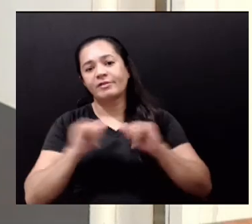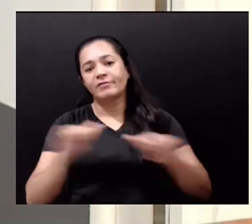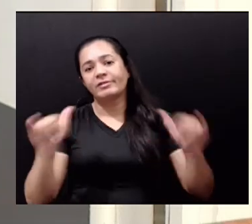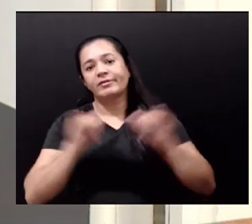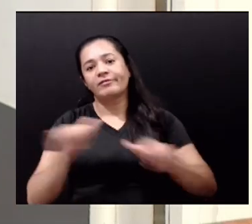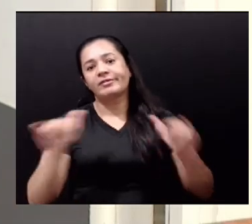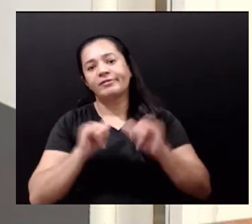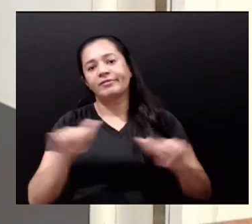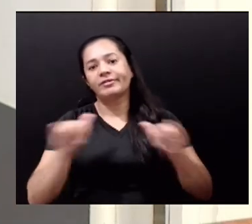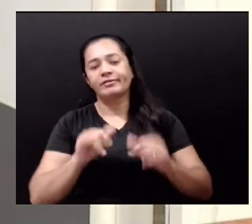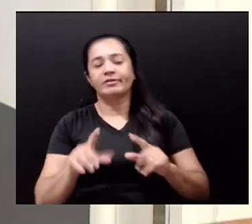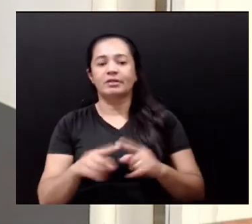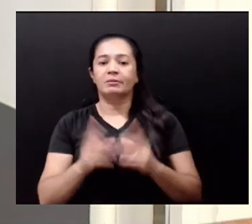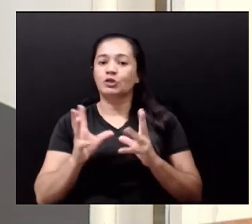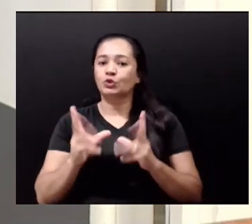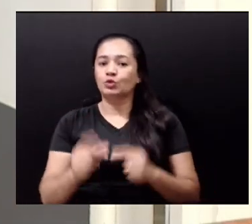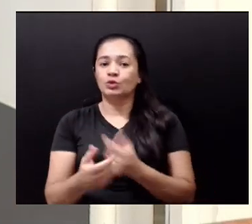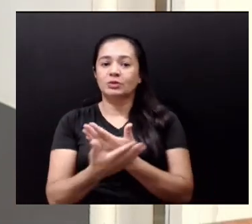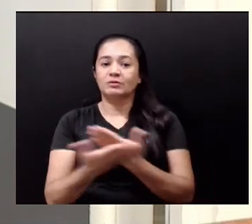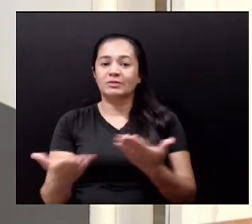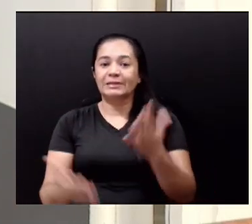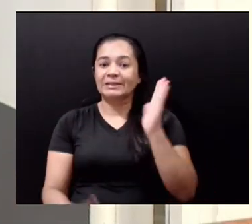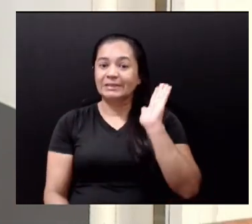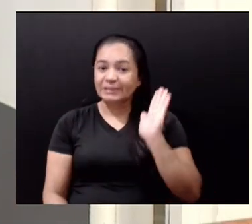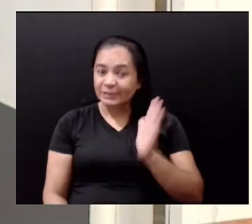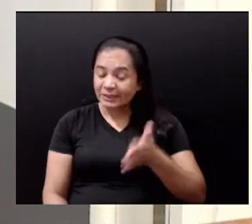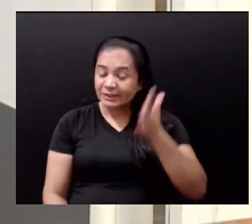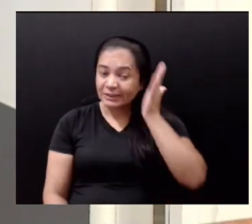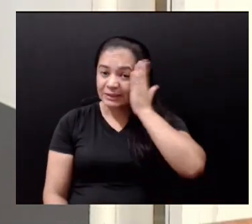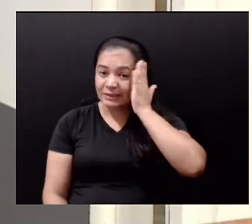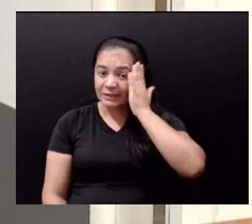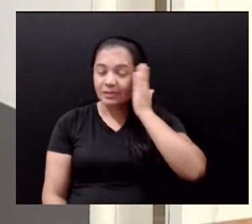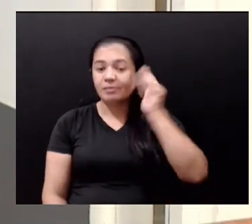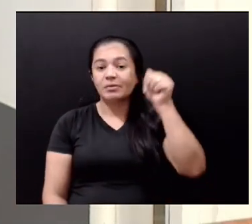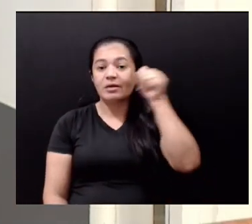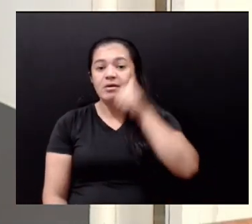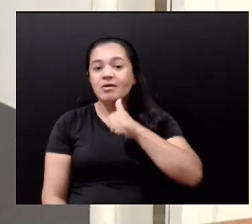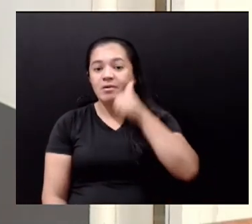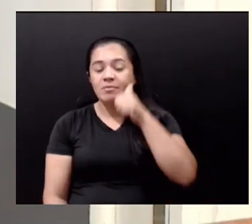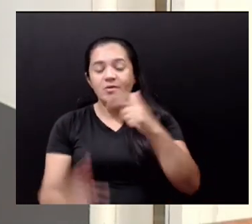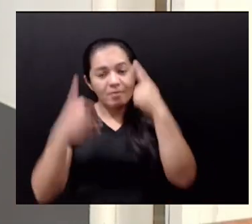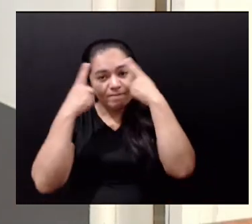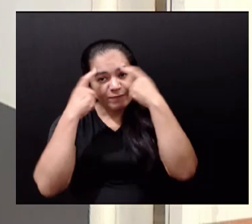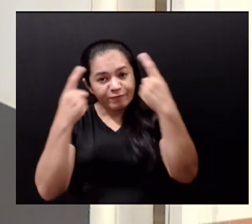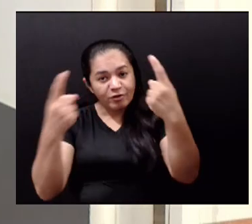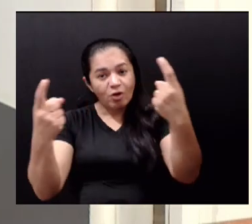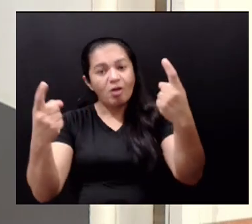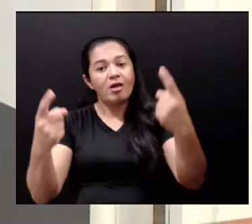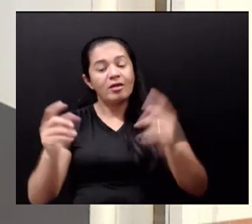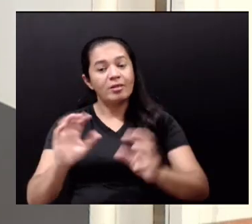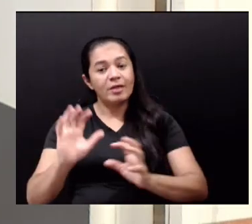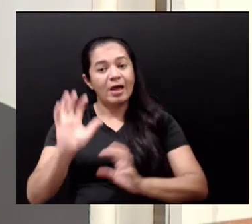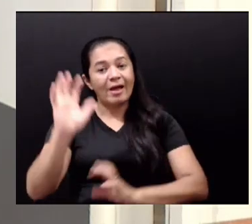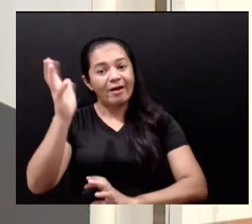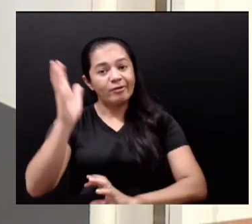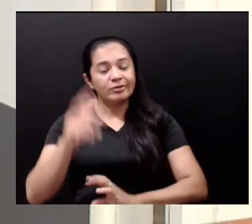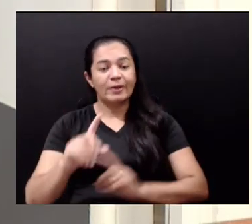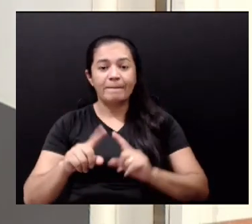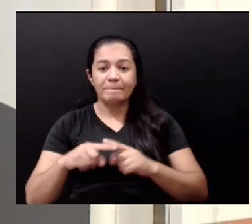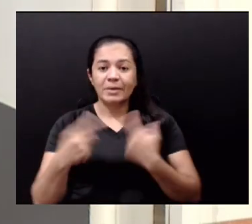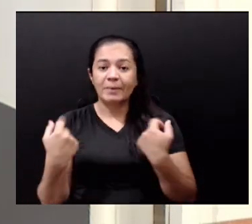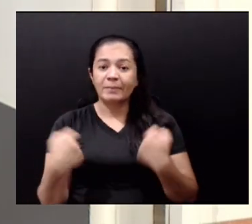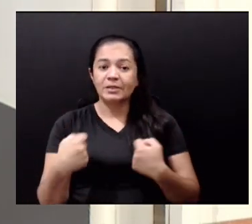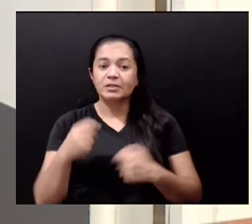violência no nosso país, assim, não é novidade, mas o que a gente precisa é do comprometimento, né? Dos